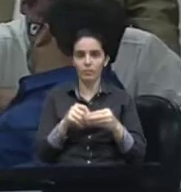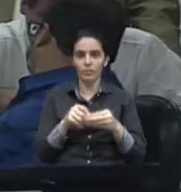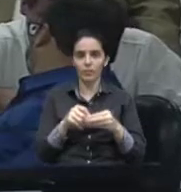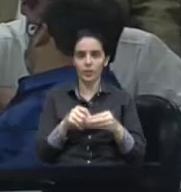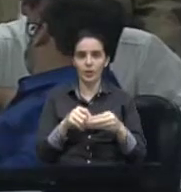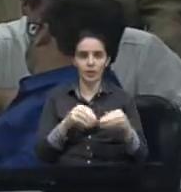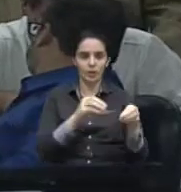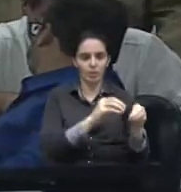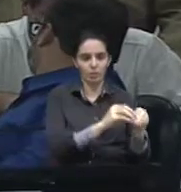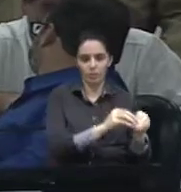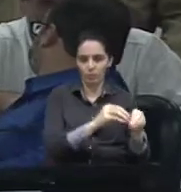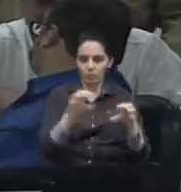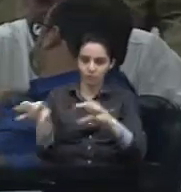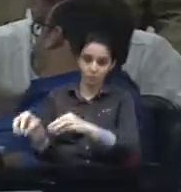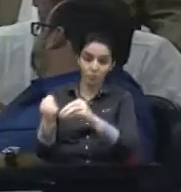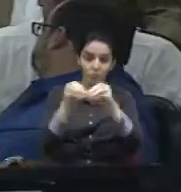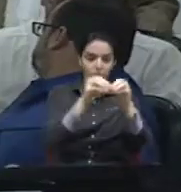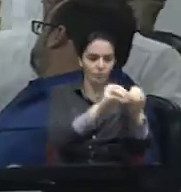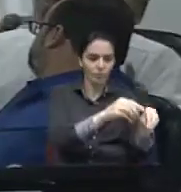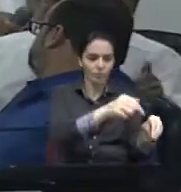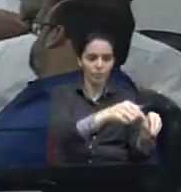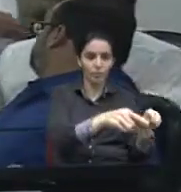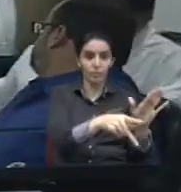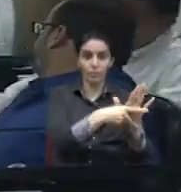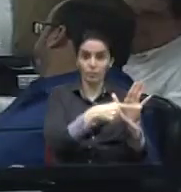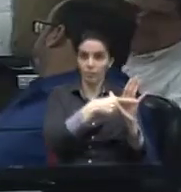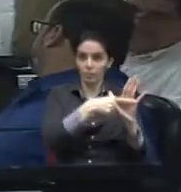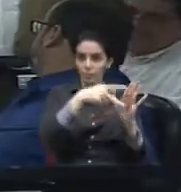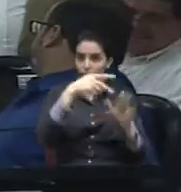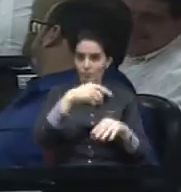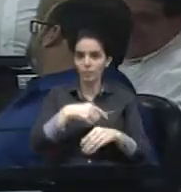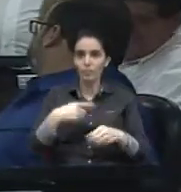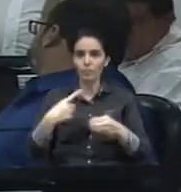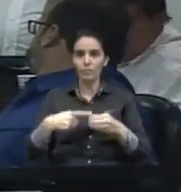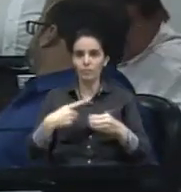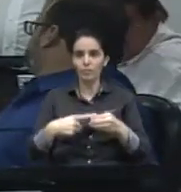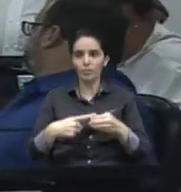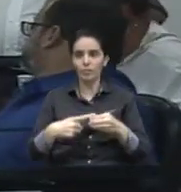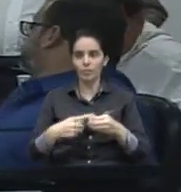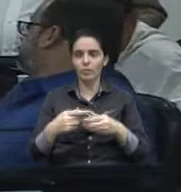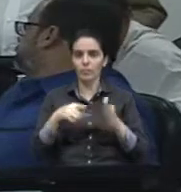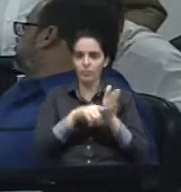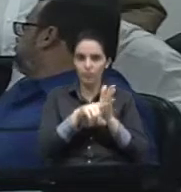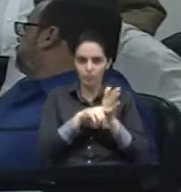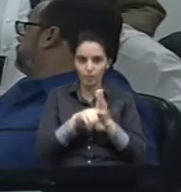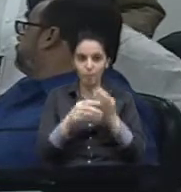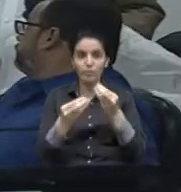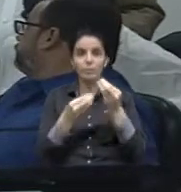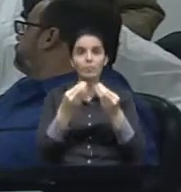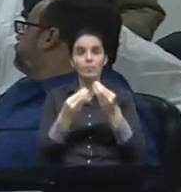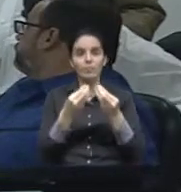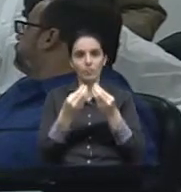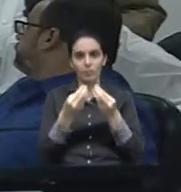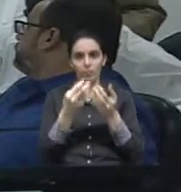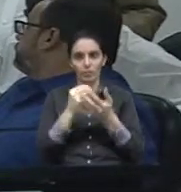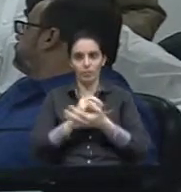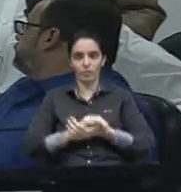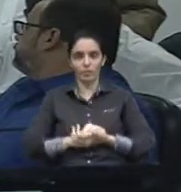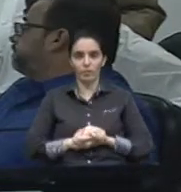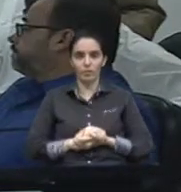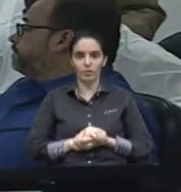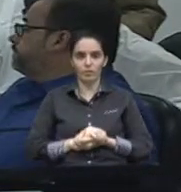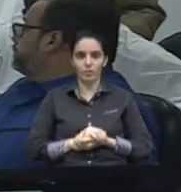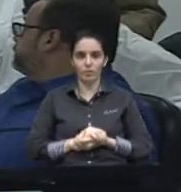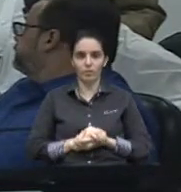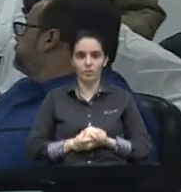próprio município, já cheguei até a pensar nisso, seria, de repente, um momento de estudar, né, como é que funciona isso, porque é